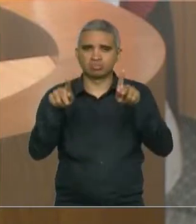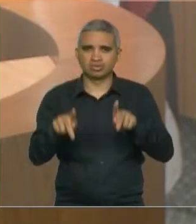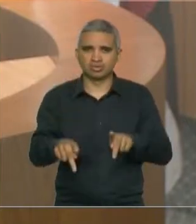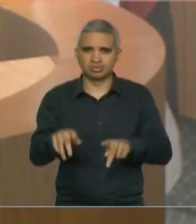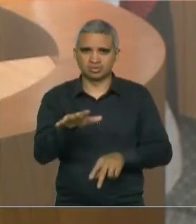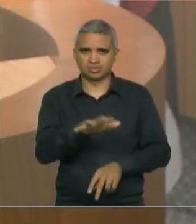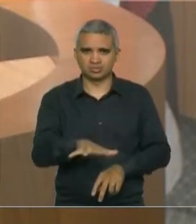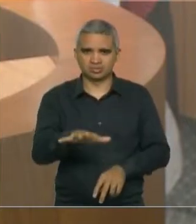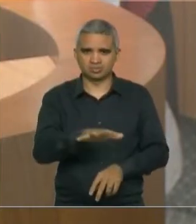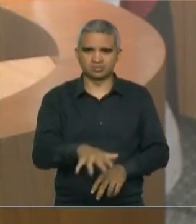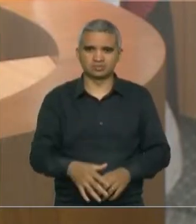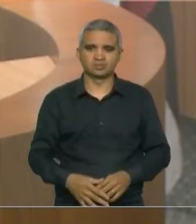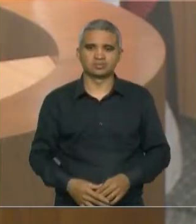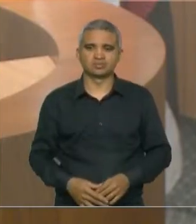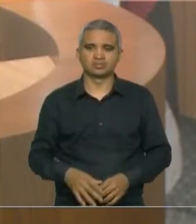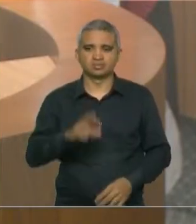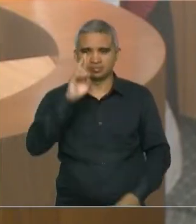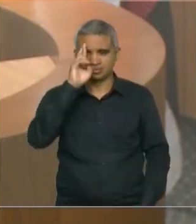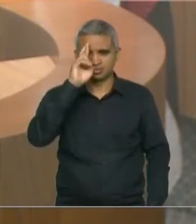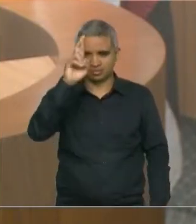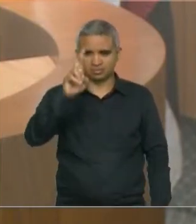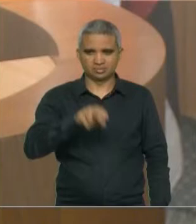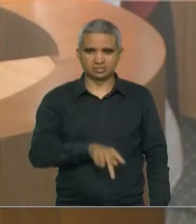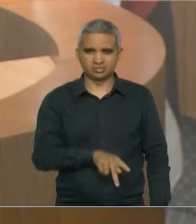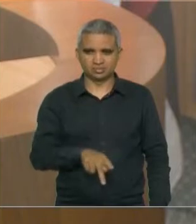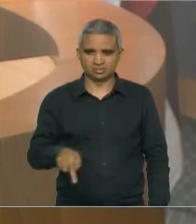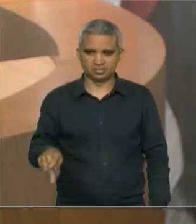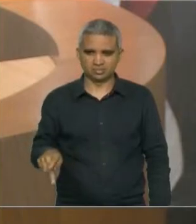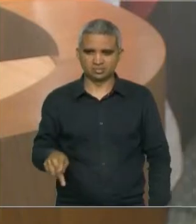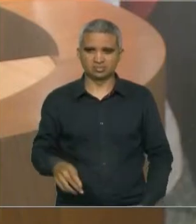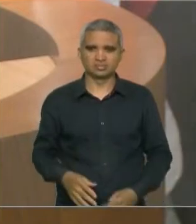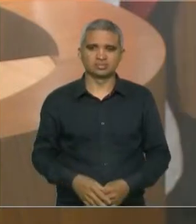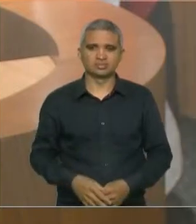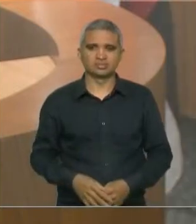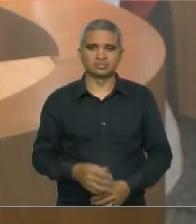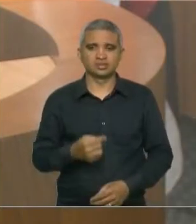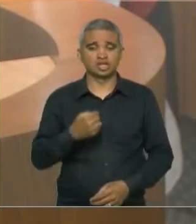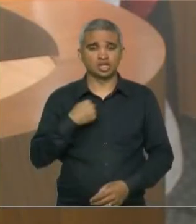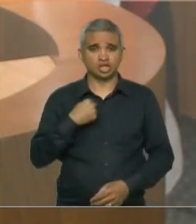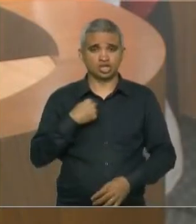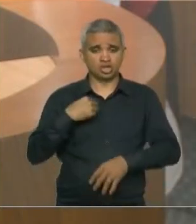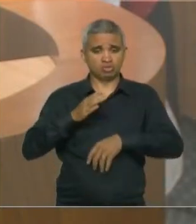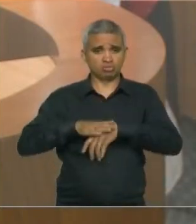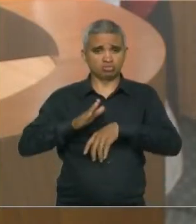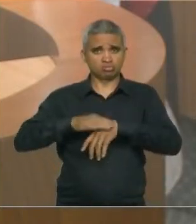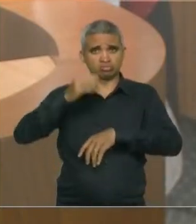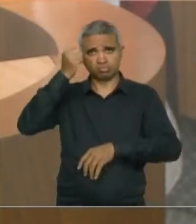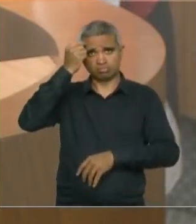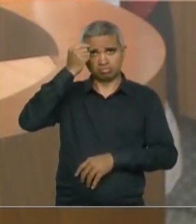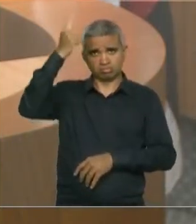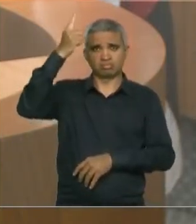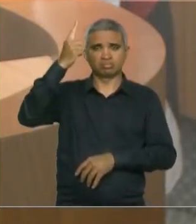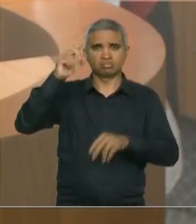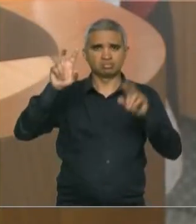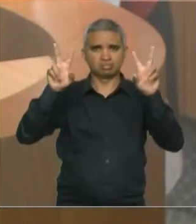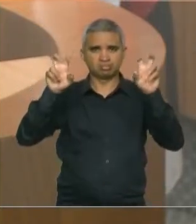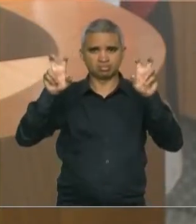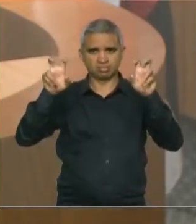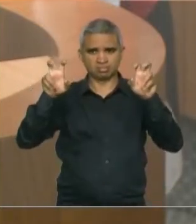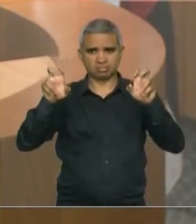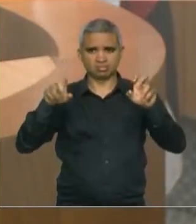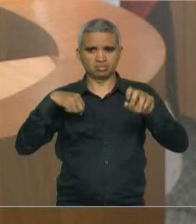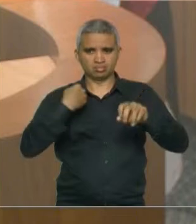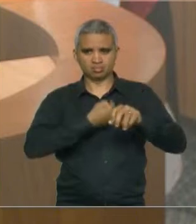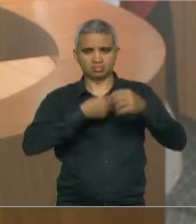acho, senhor presidente, como eu fui que trouxe esse tema, a primeira discussão que colocamos sobre o consórcio de saúde aqui